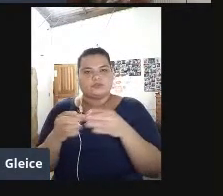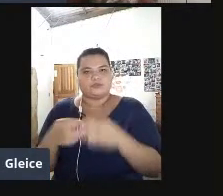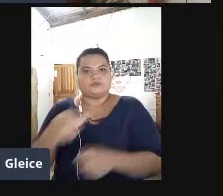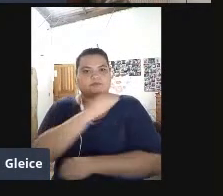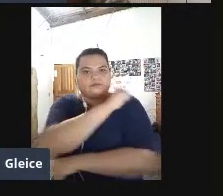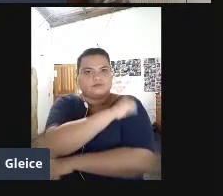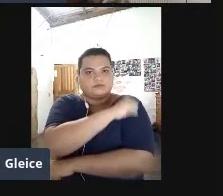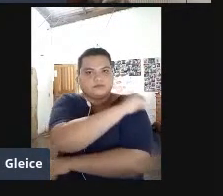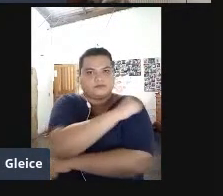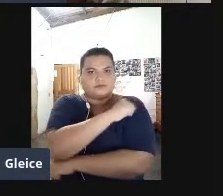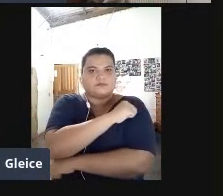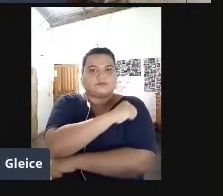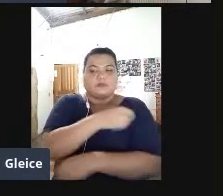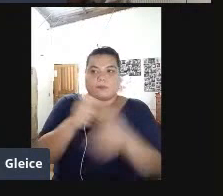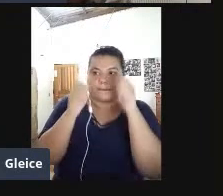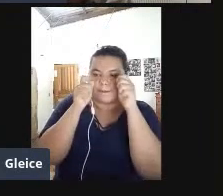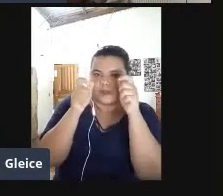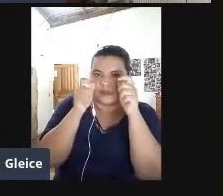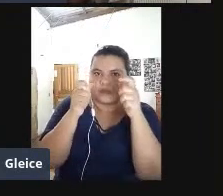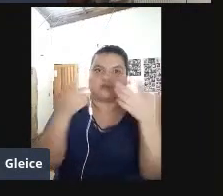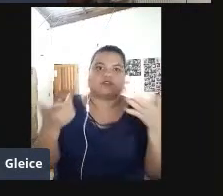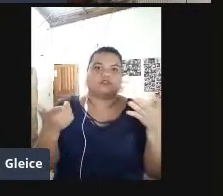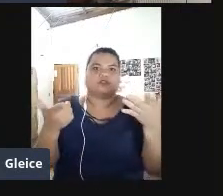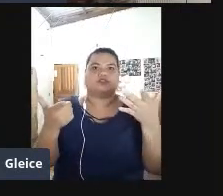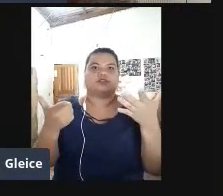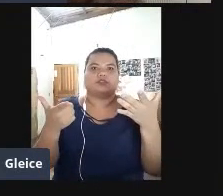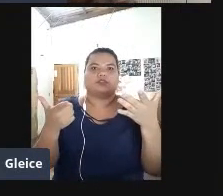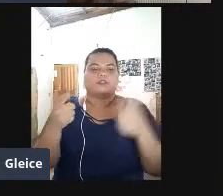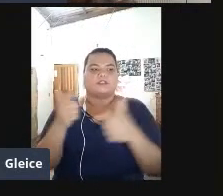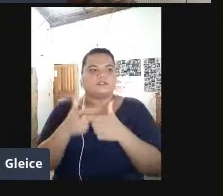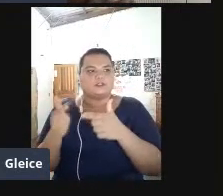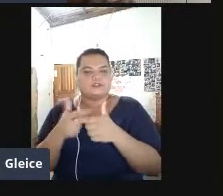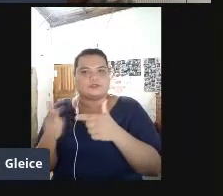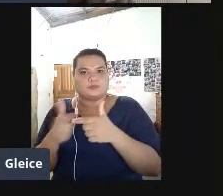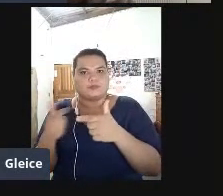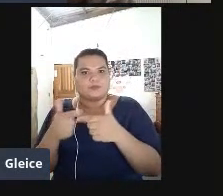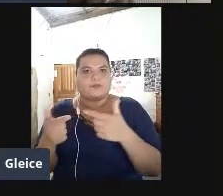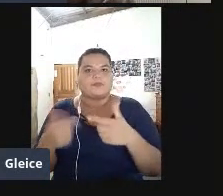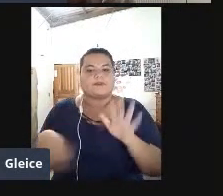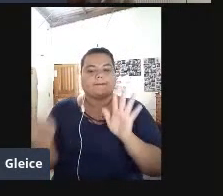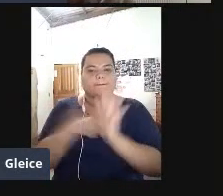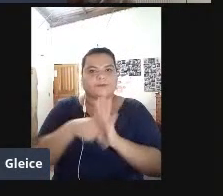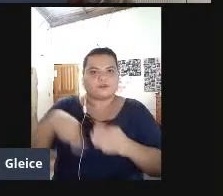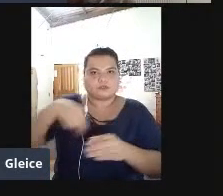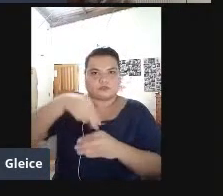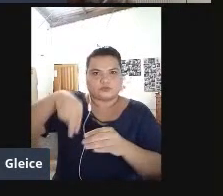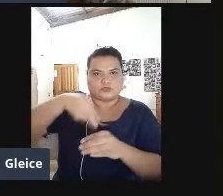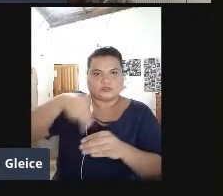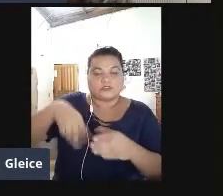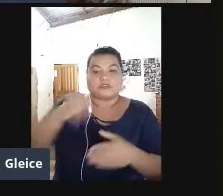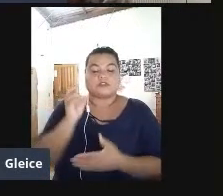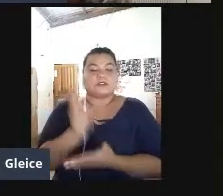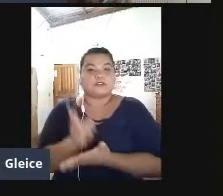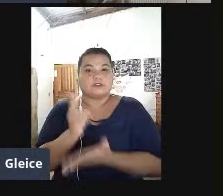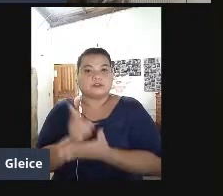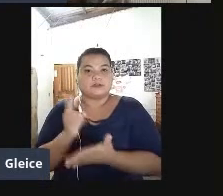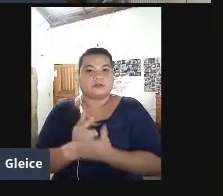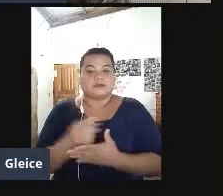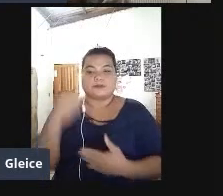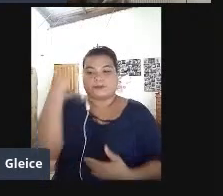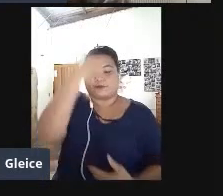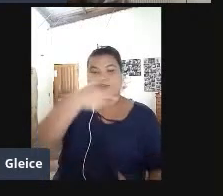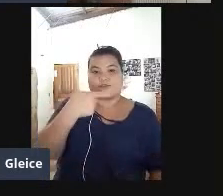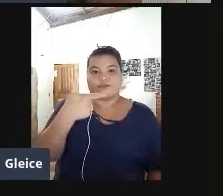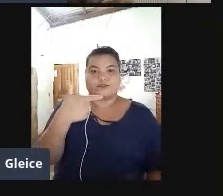muito atenta a todas as questões nutricionais, uma vez que o plantão tem 24 horas, mas eu fico apenas 6 horas em contato direto com os